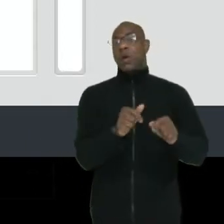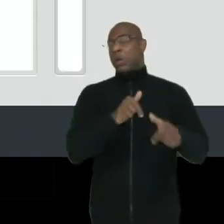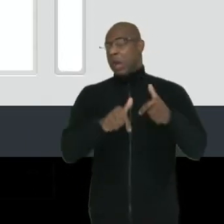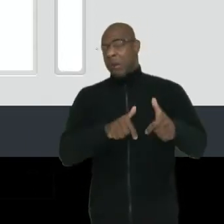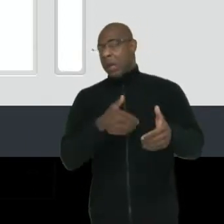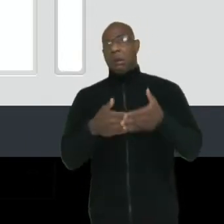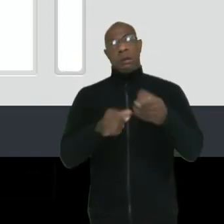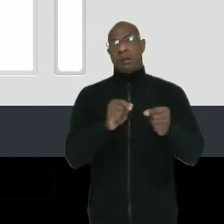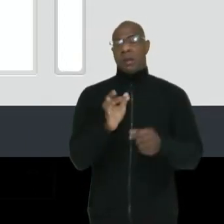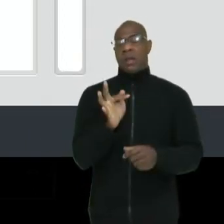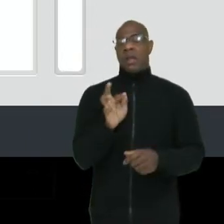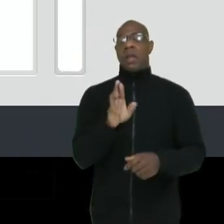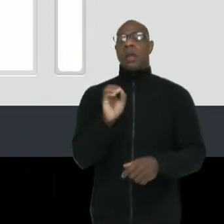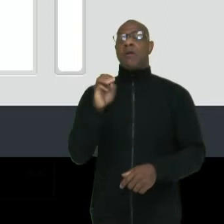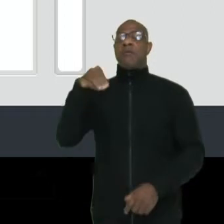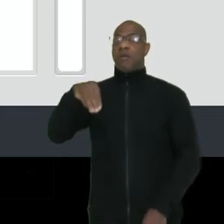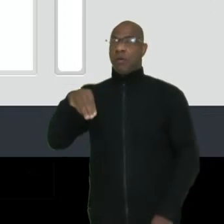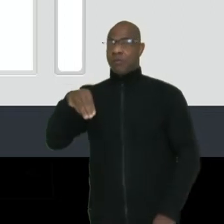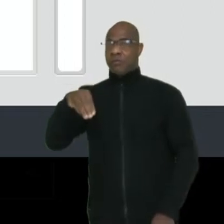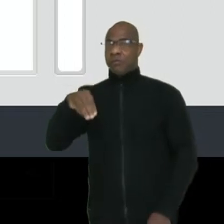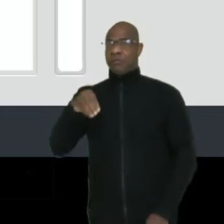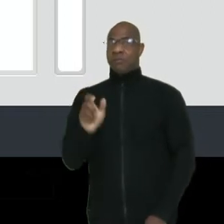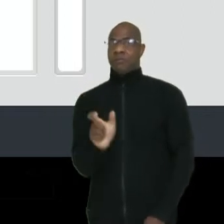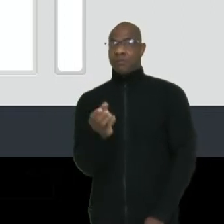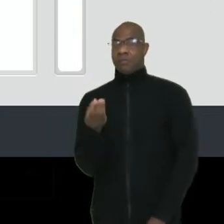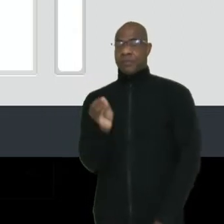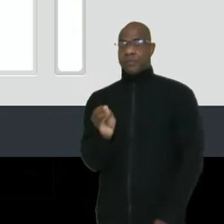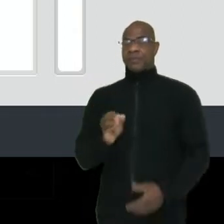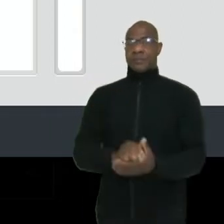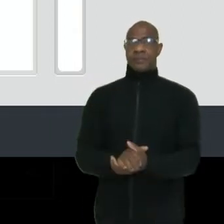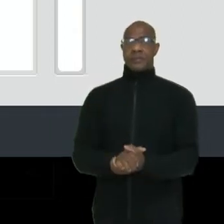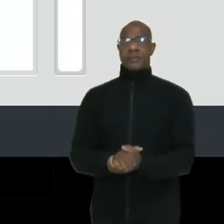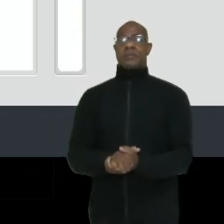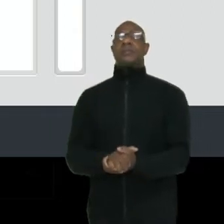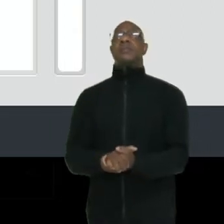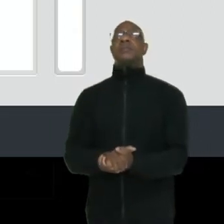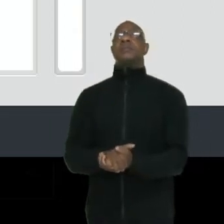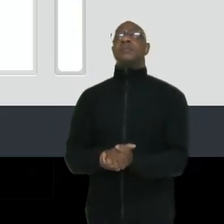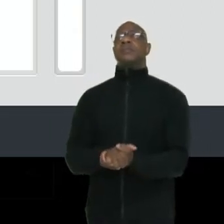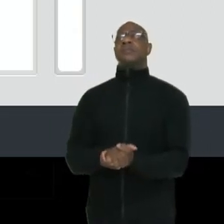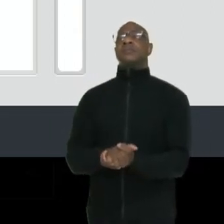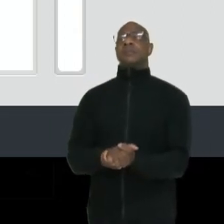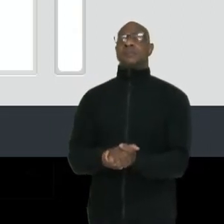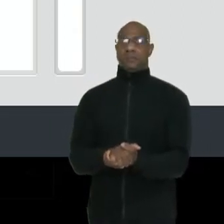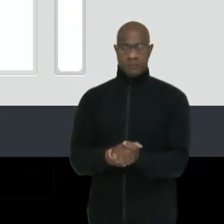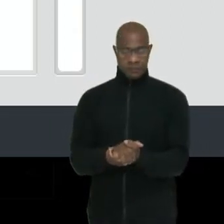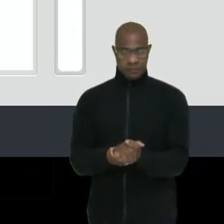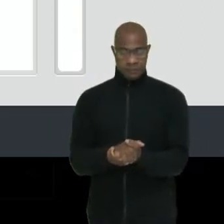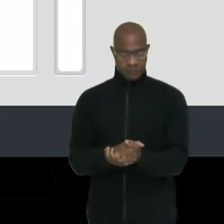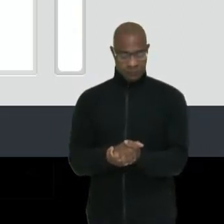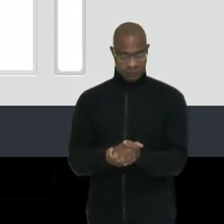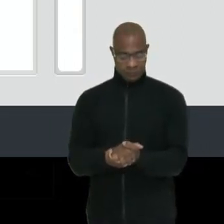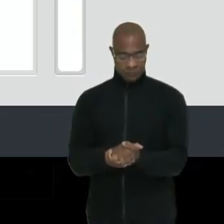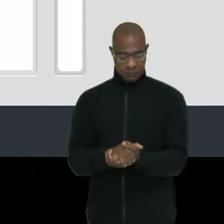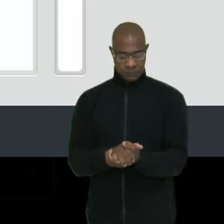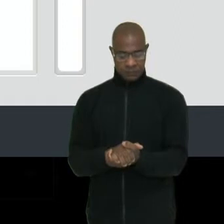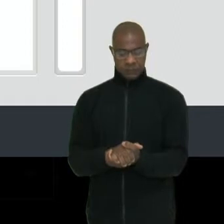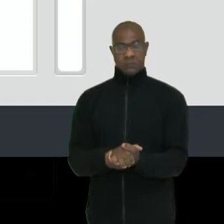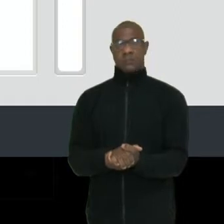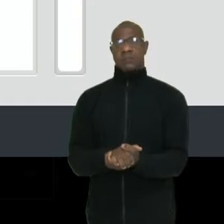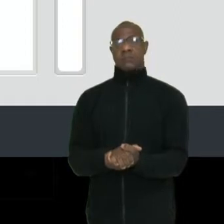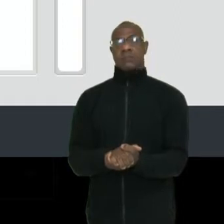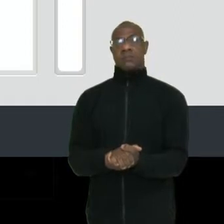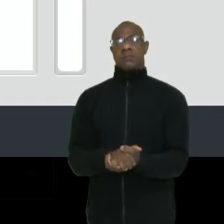usar o from e o to. Preste atenção no exemplo. I work in an office from Monday to Friday. Então, eu trabalho em